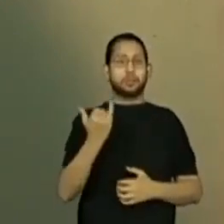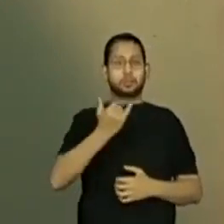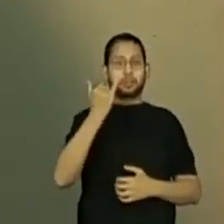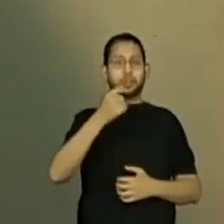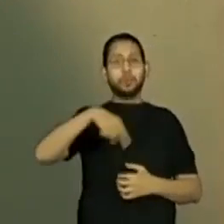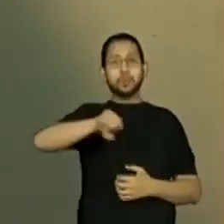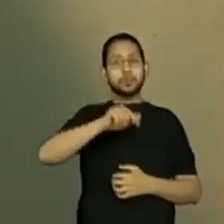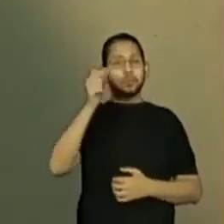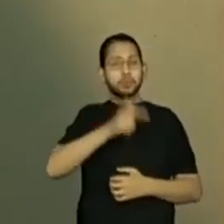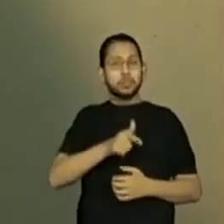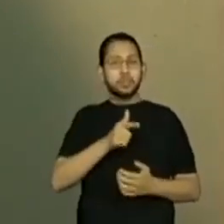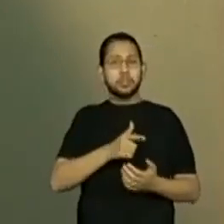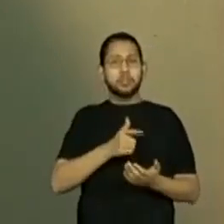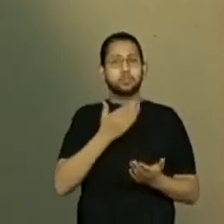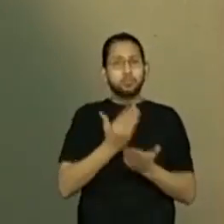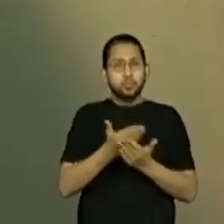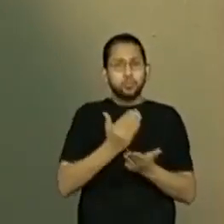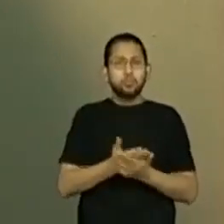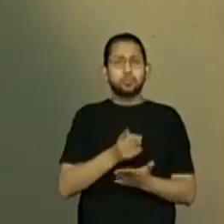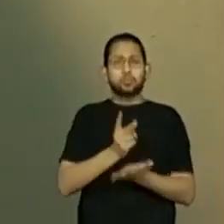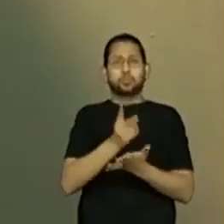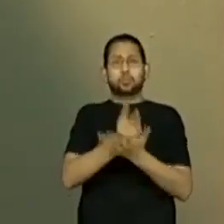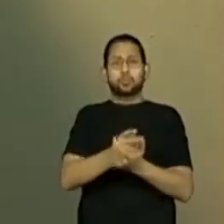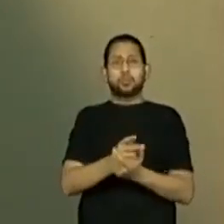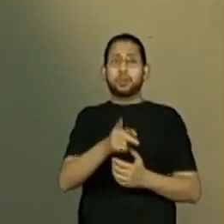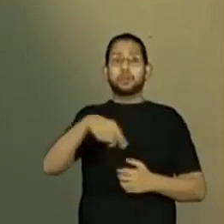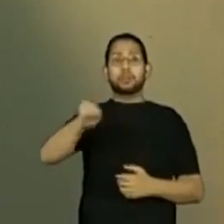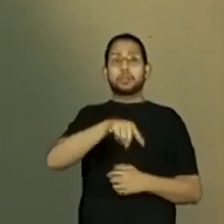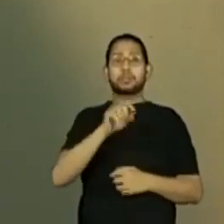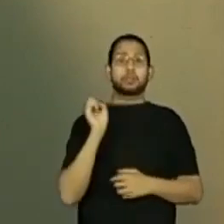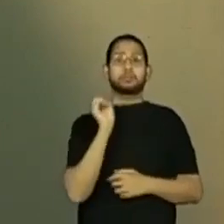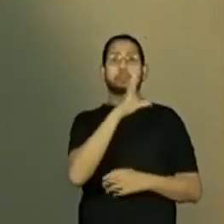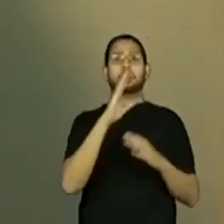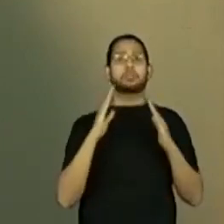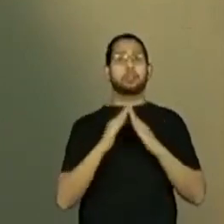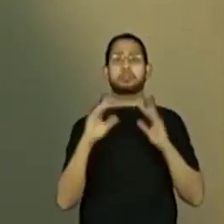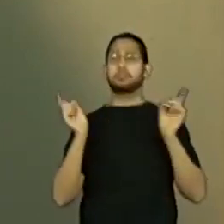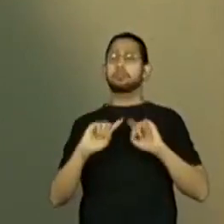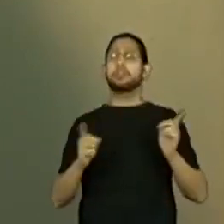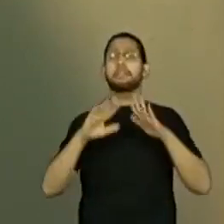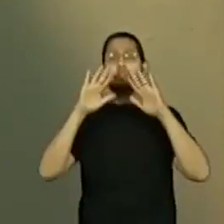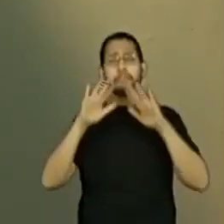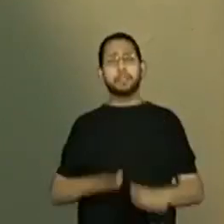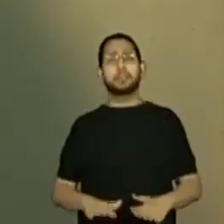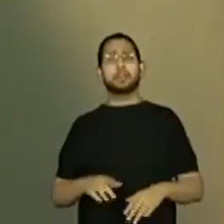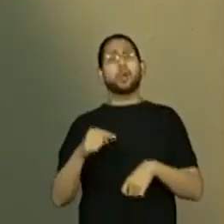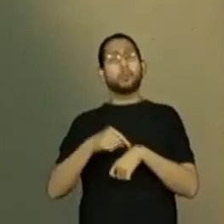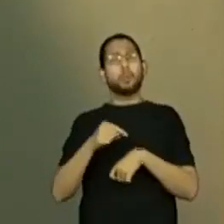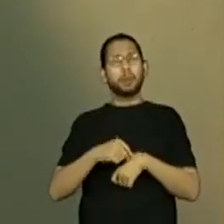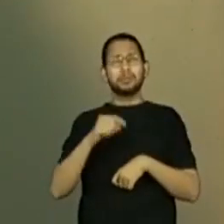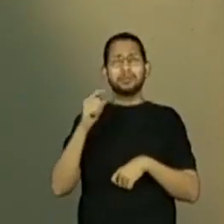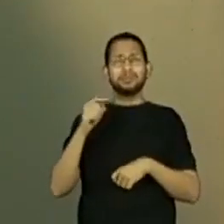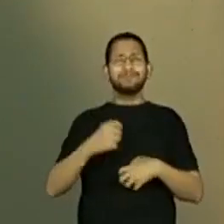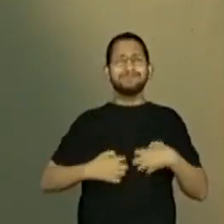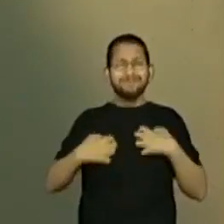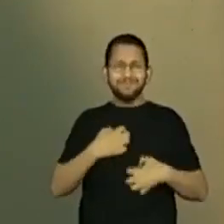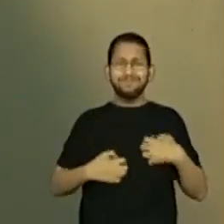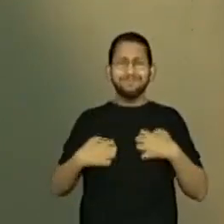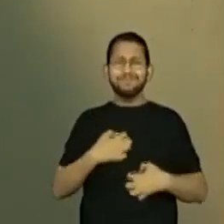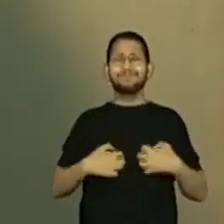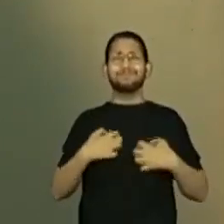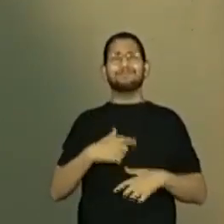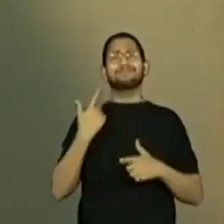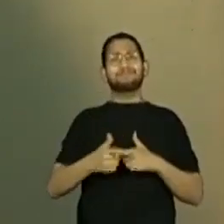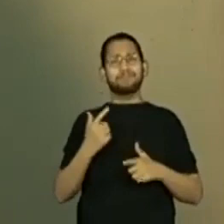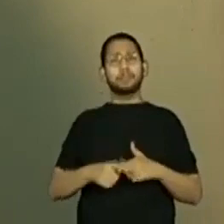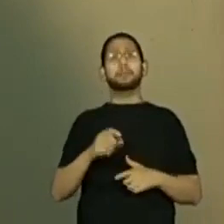vocês deem continuidade aos estudos e que vocês não saiam de casa. Esse momento é um momento muito crítico, mas logo, logo